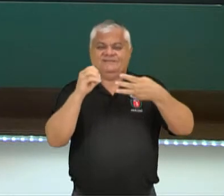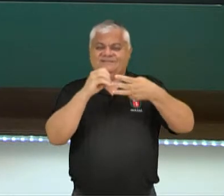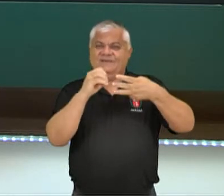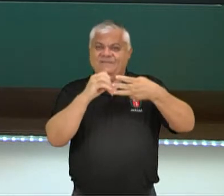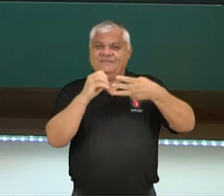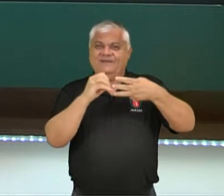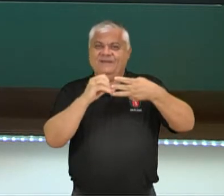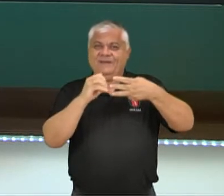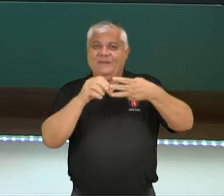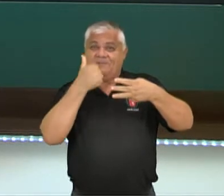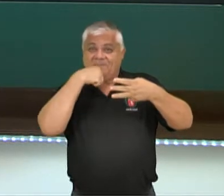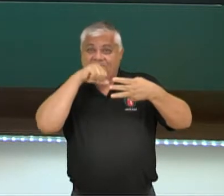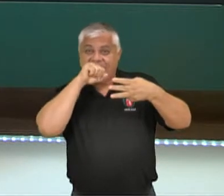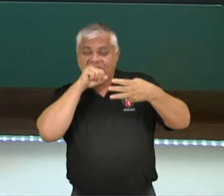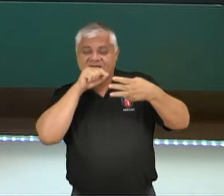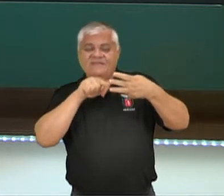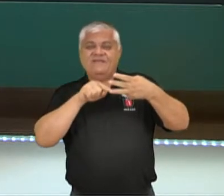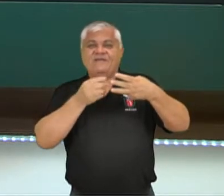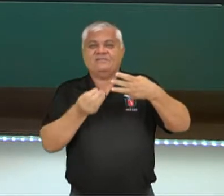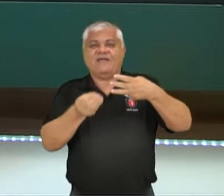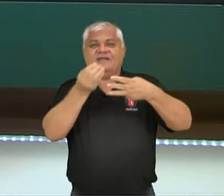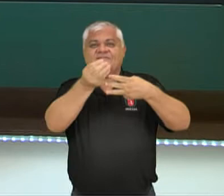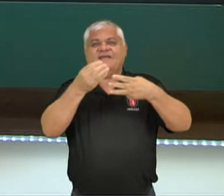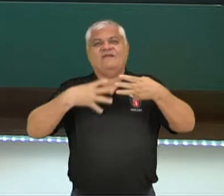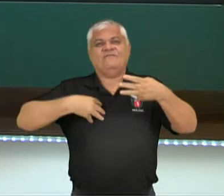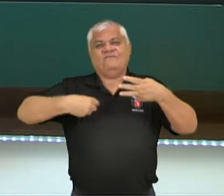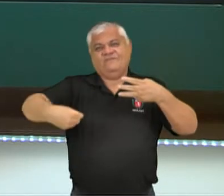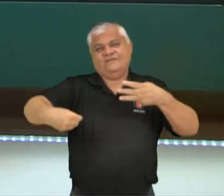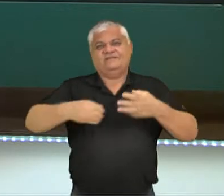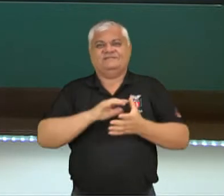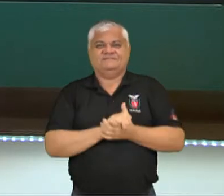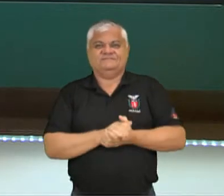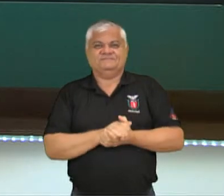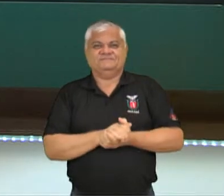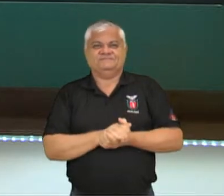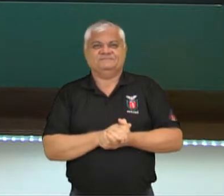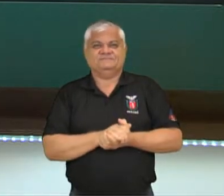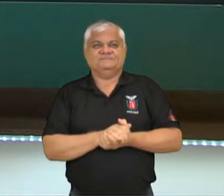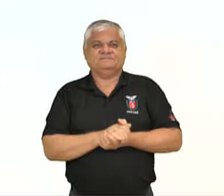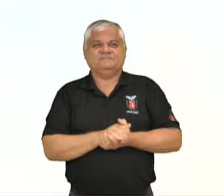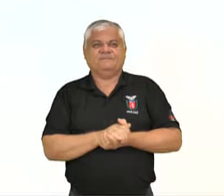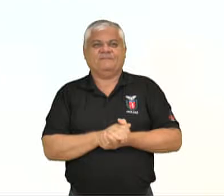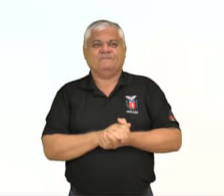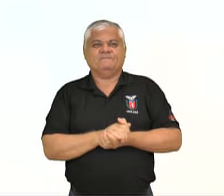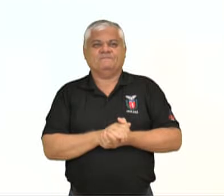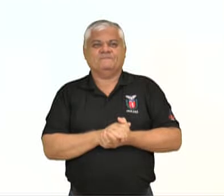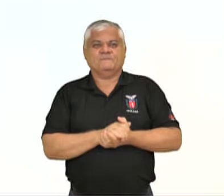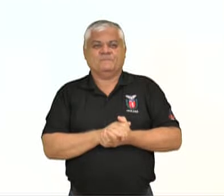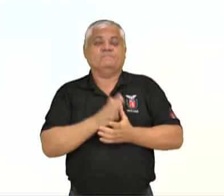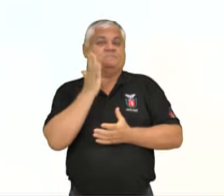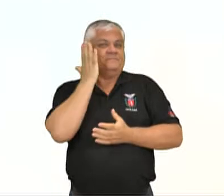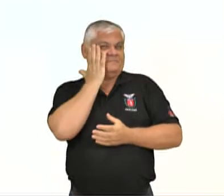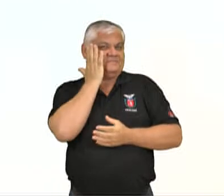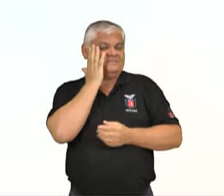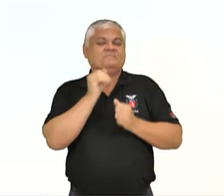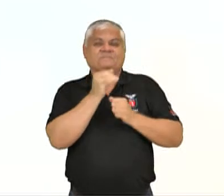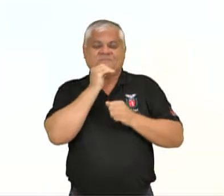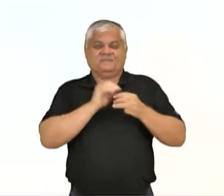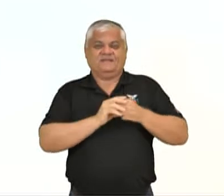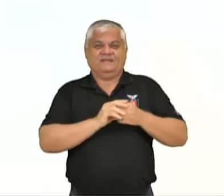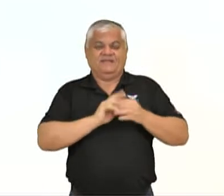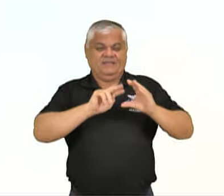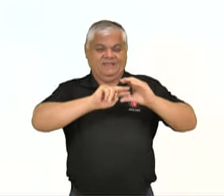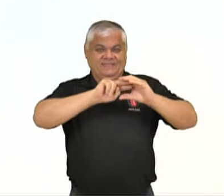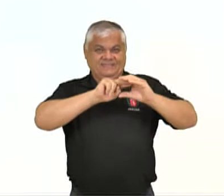duas células filhas, dando a mesma quantidade de DNA para elas. A gente já sabe que a replicação do